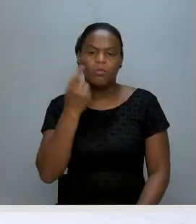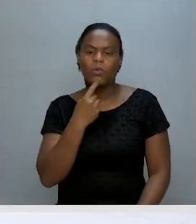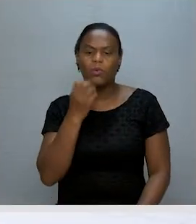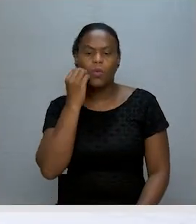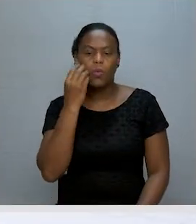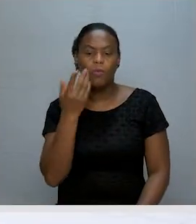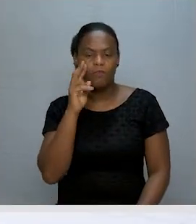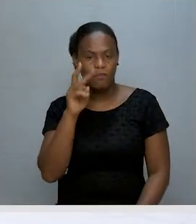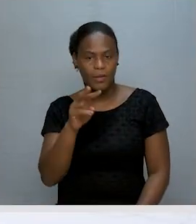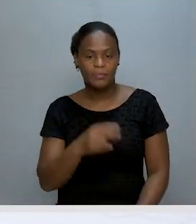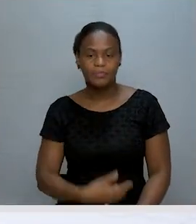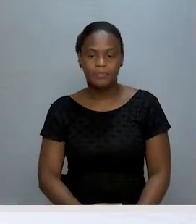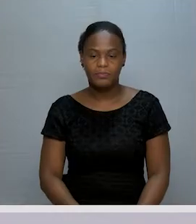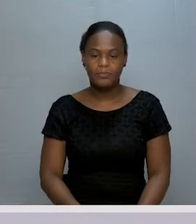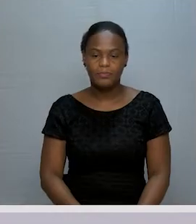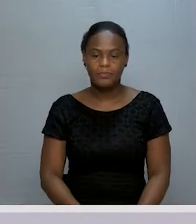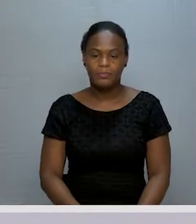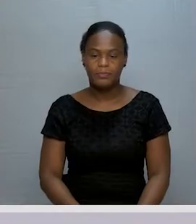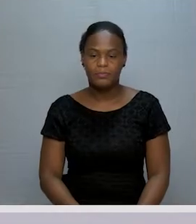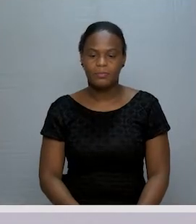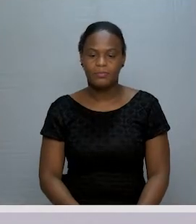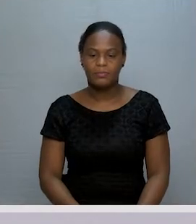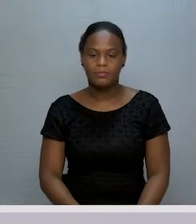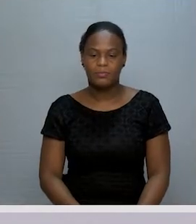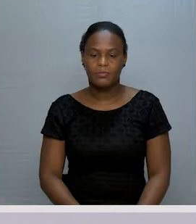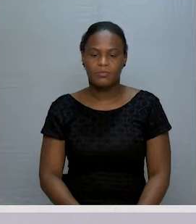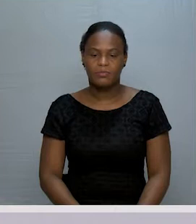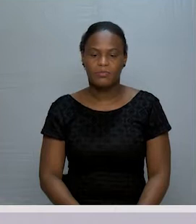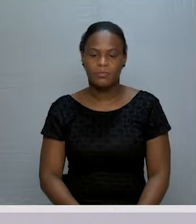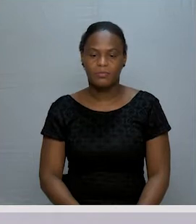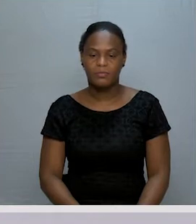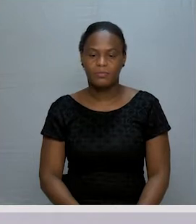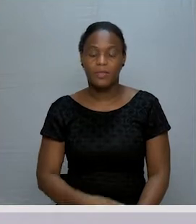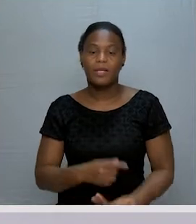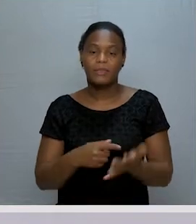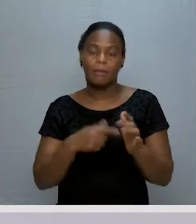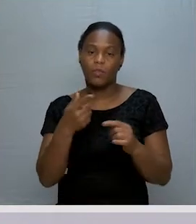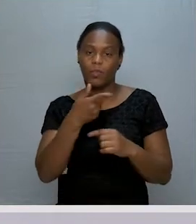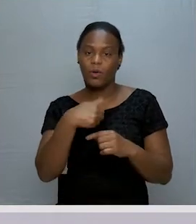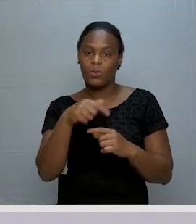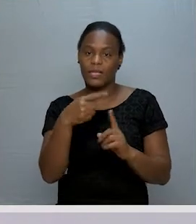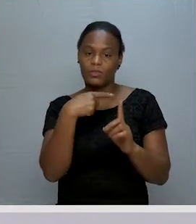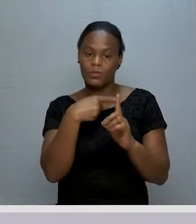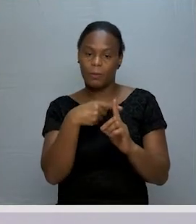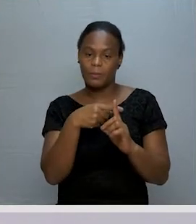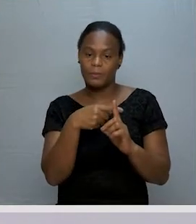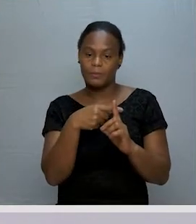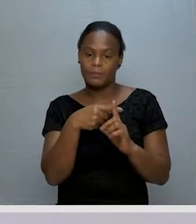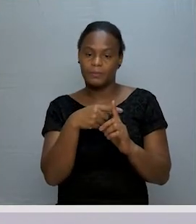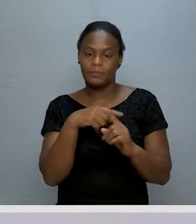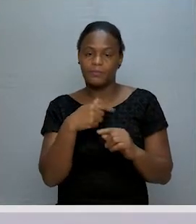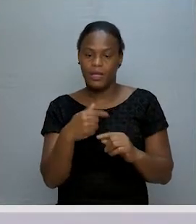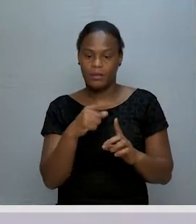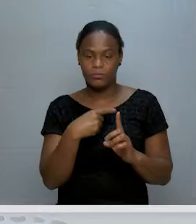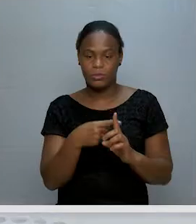assim? Vamos acompanhar? Vamos lá. Temos a soma de